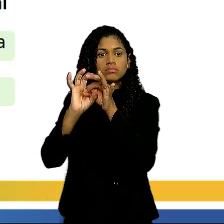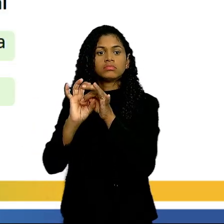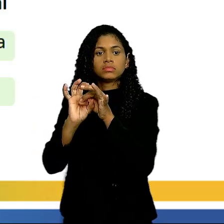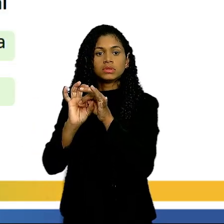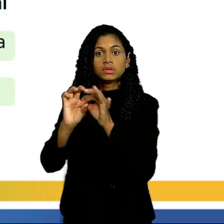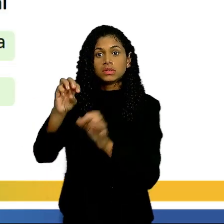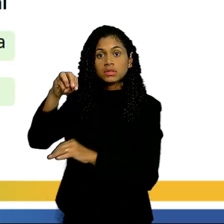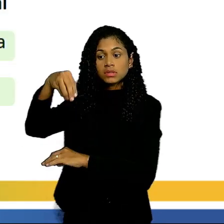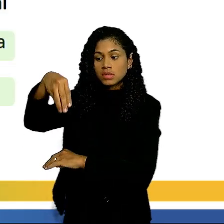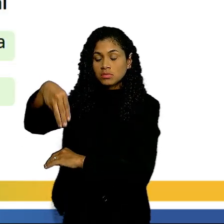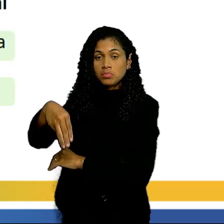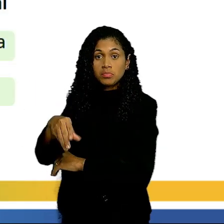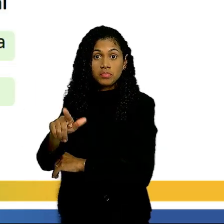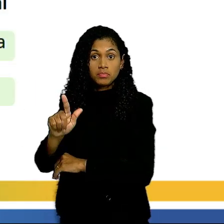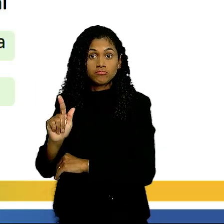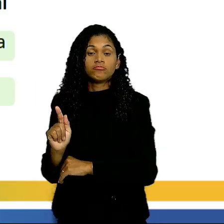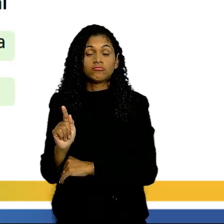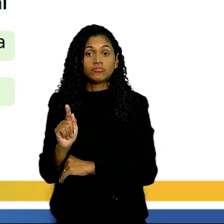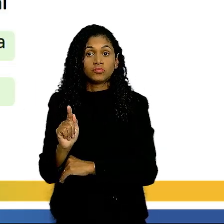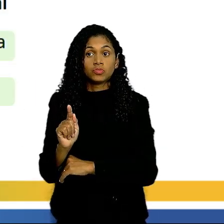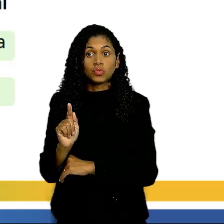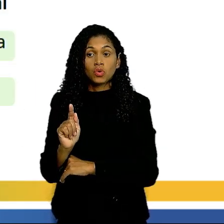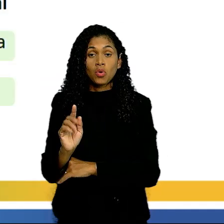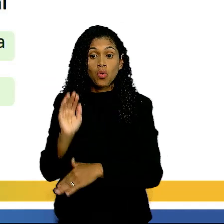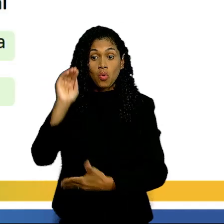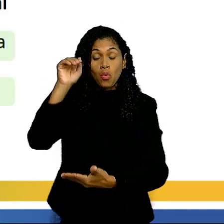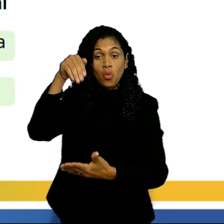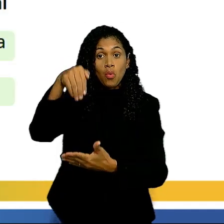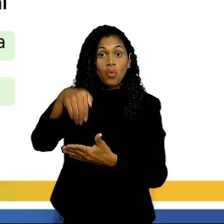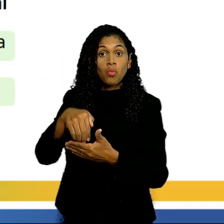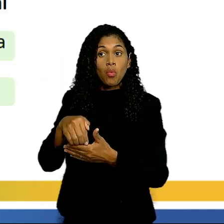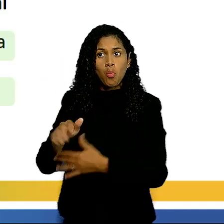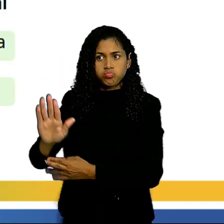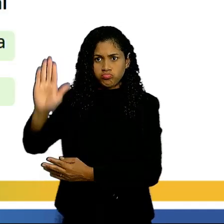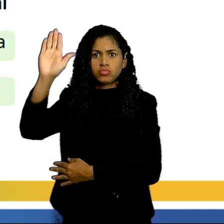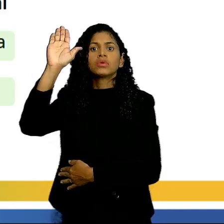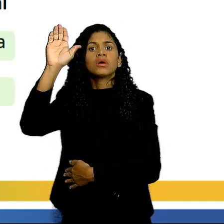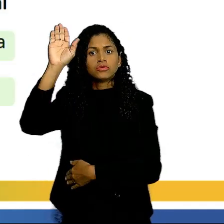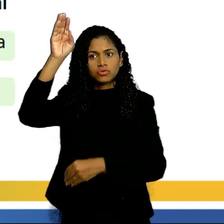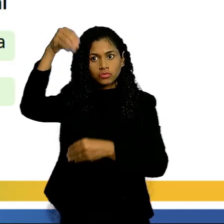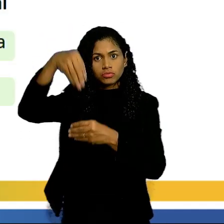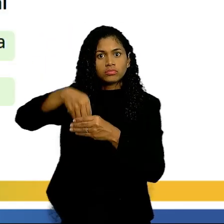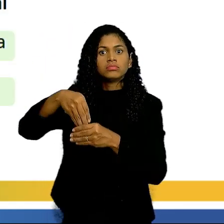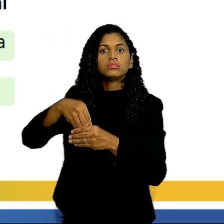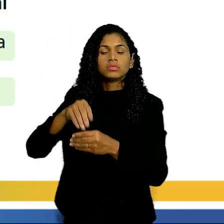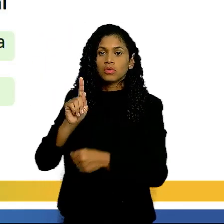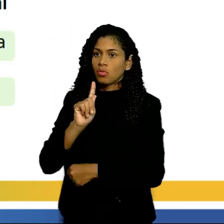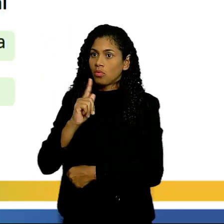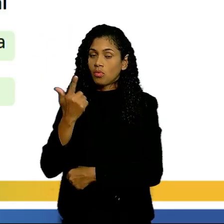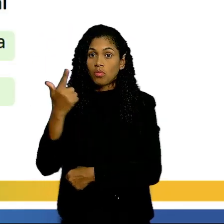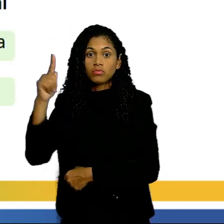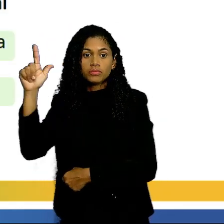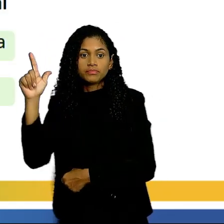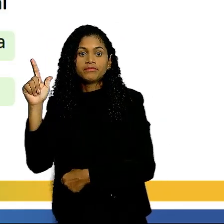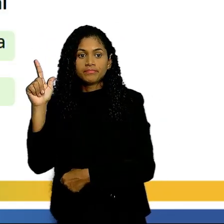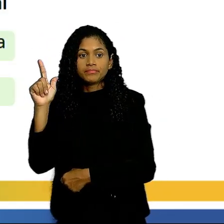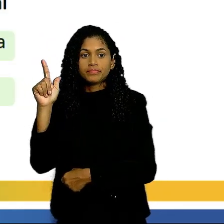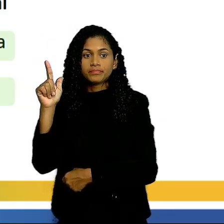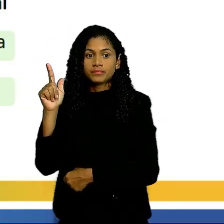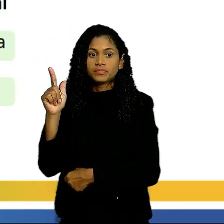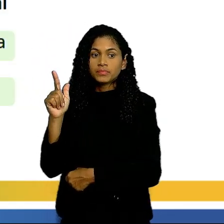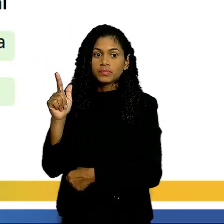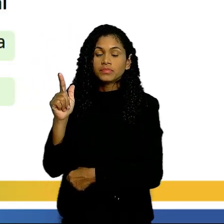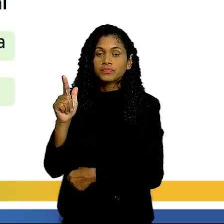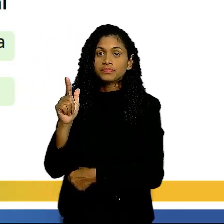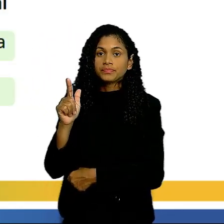um mineiro, que é um rio-grandense, né, Getúlio Vargas. O problema não era o fato de ele ser um mineiro, afinal, Rio Grande do Sul